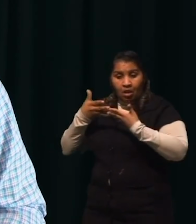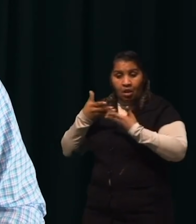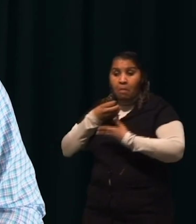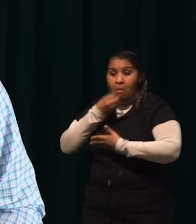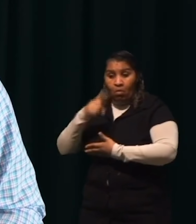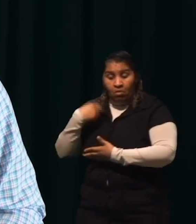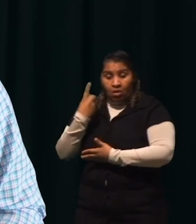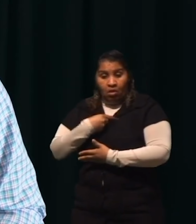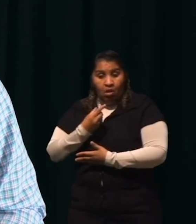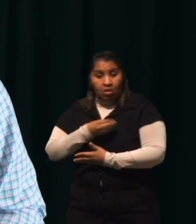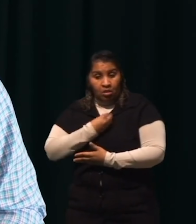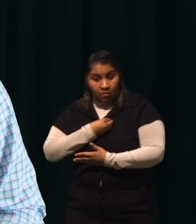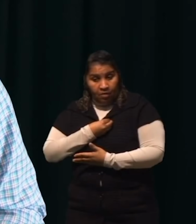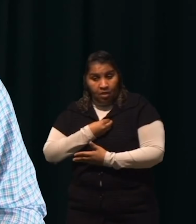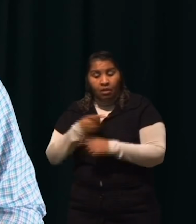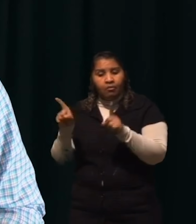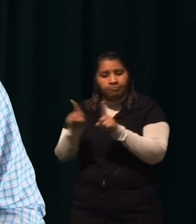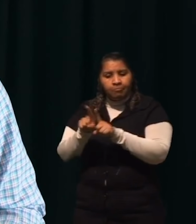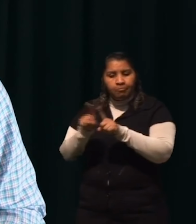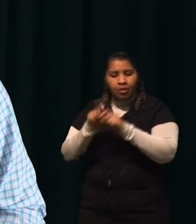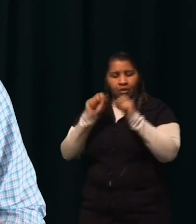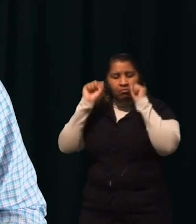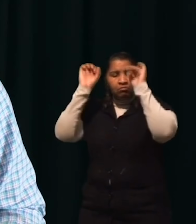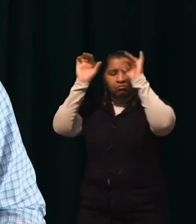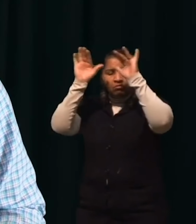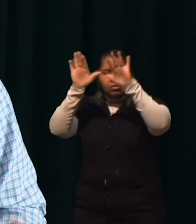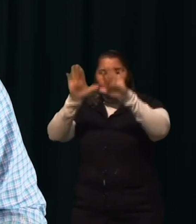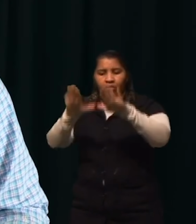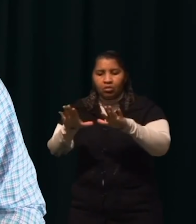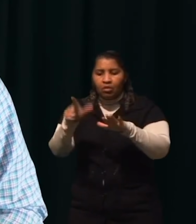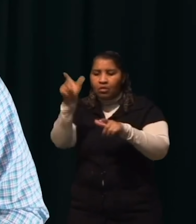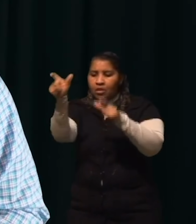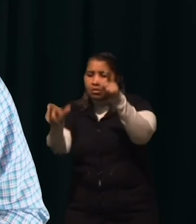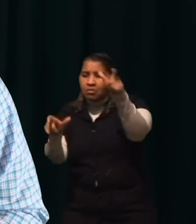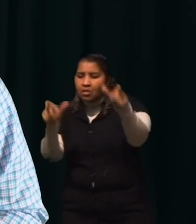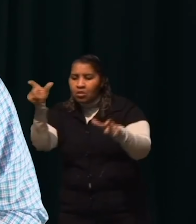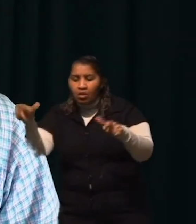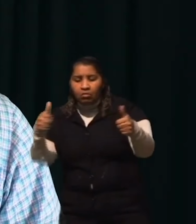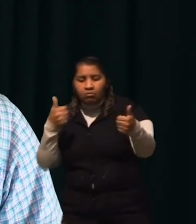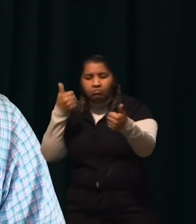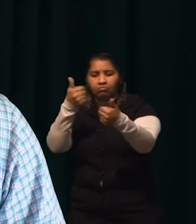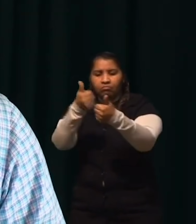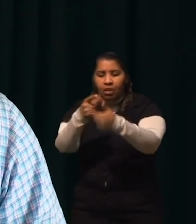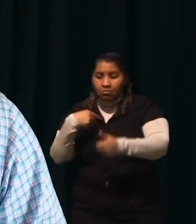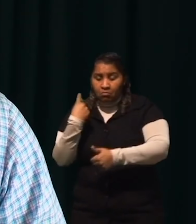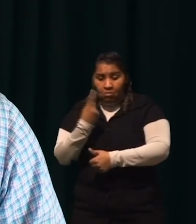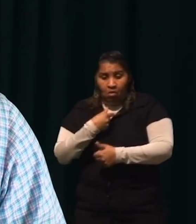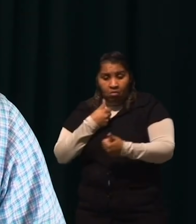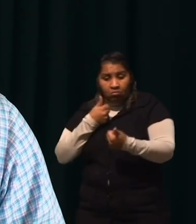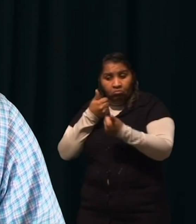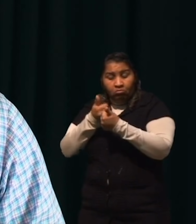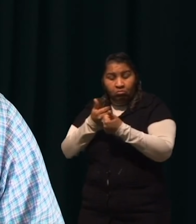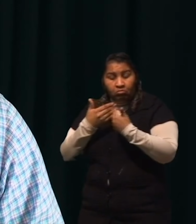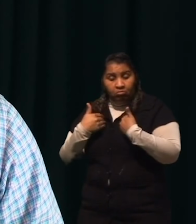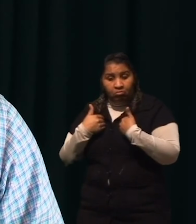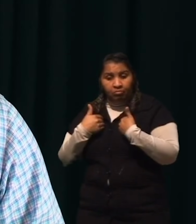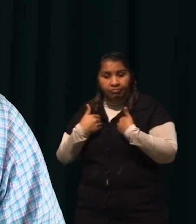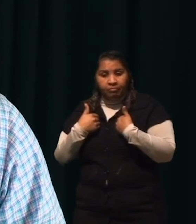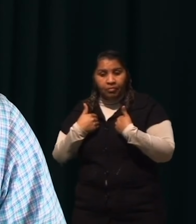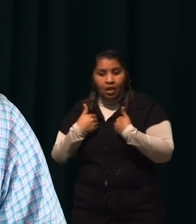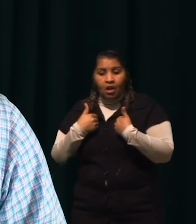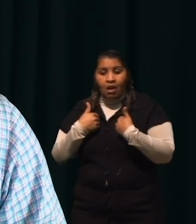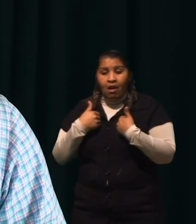só beneficia a nossa vida, mas abençoa a vida daqueles que estão perto de nós. Uma vida longe